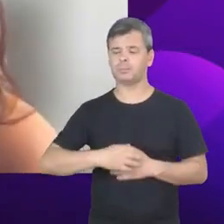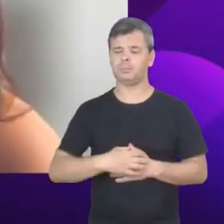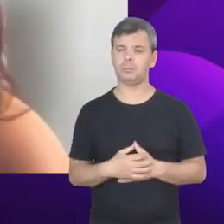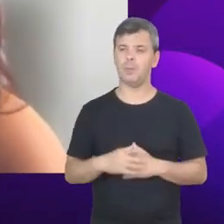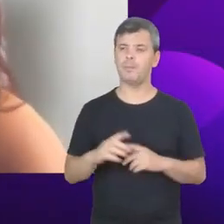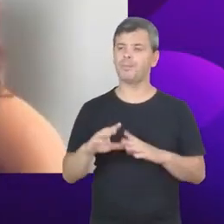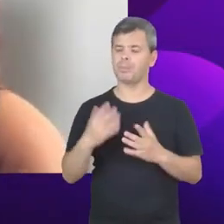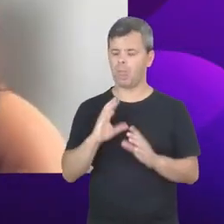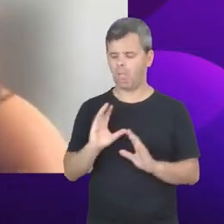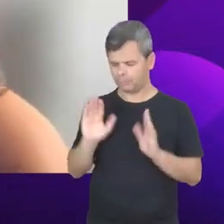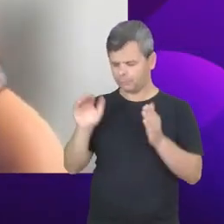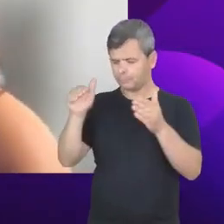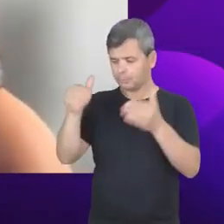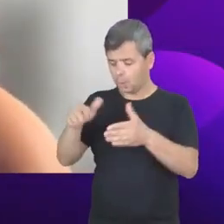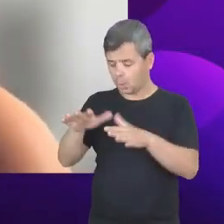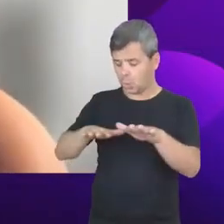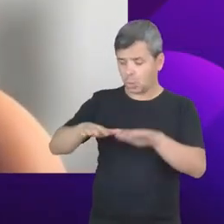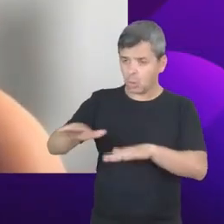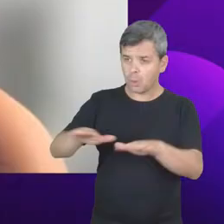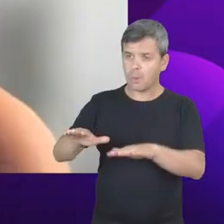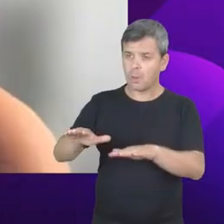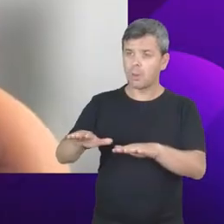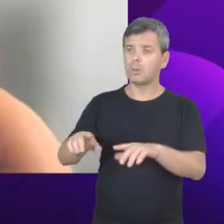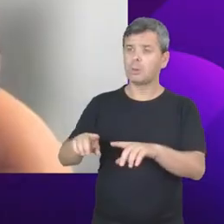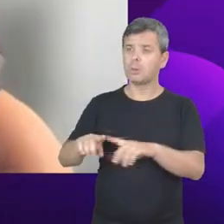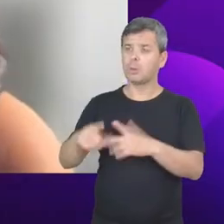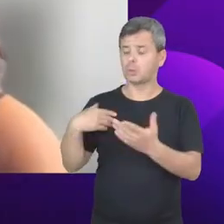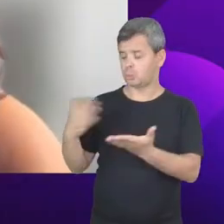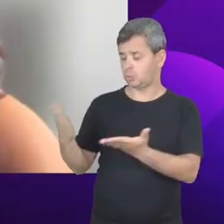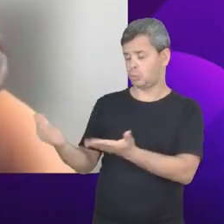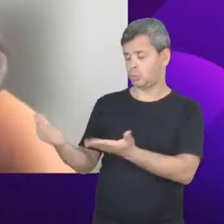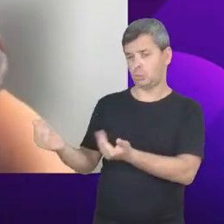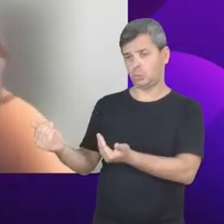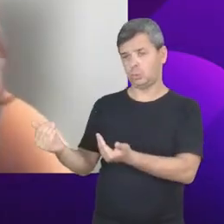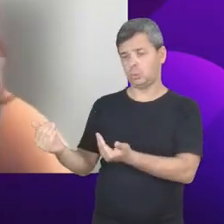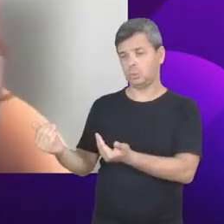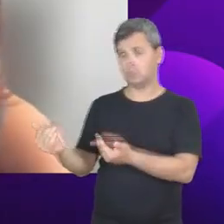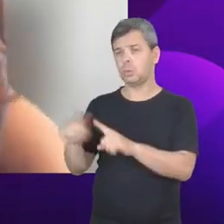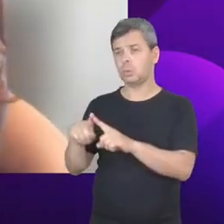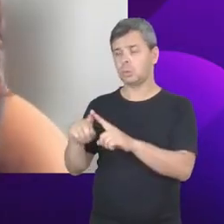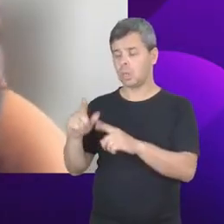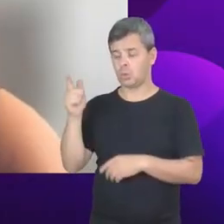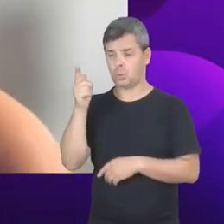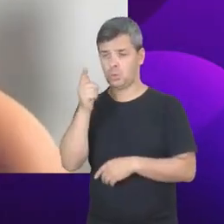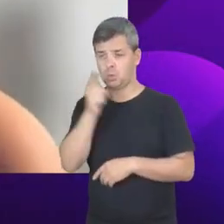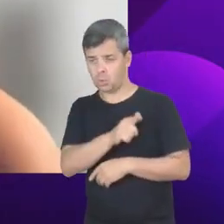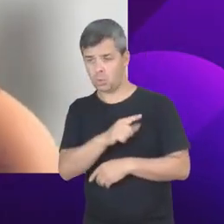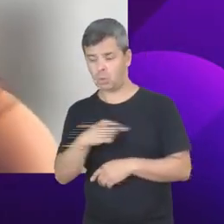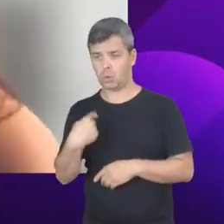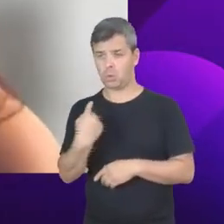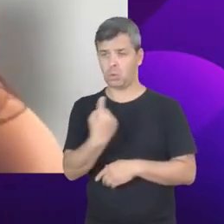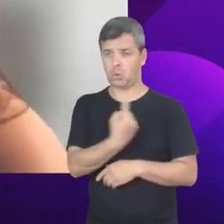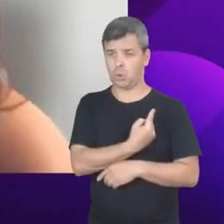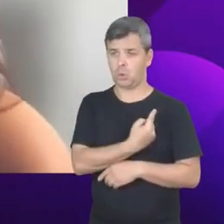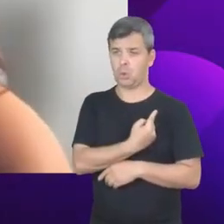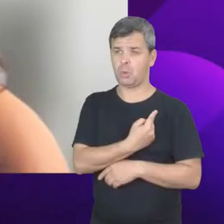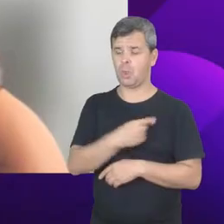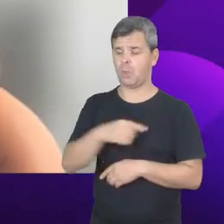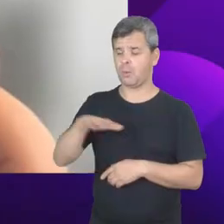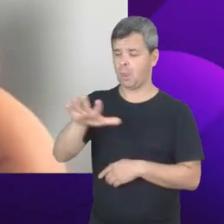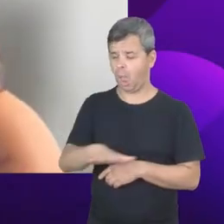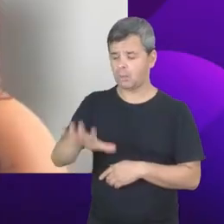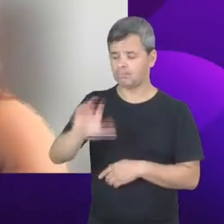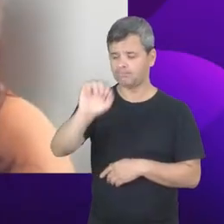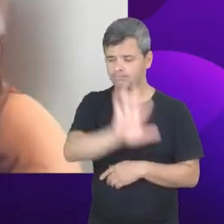é central na movimentação mesmo da juventude e das conquistas que a gente tem tanto em âmbito